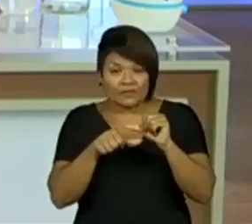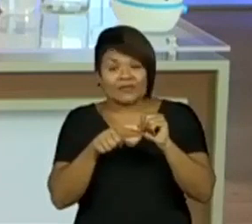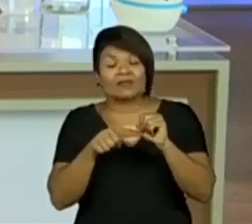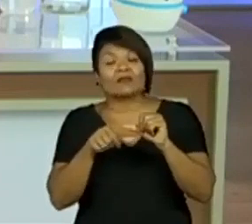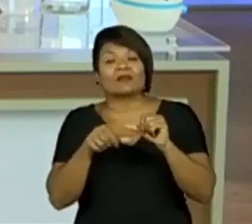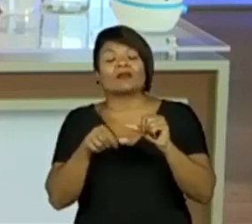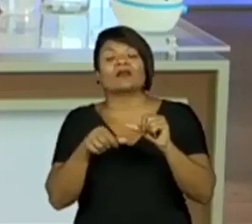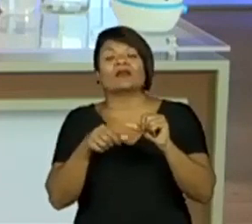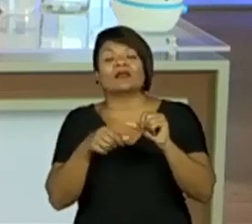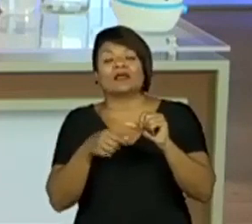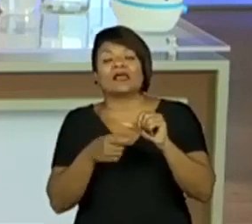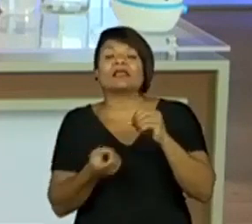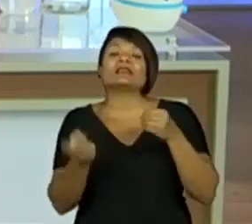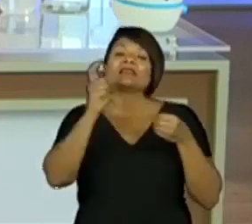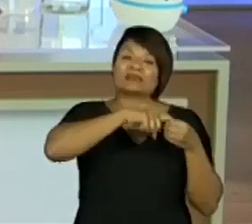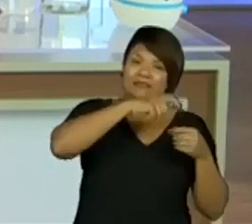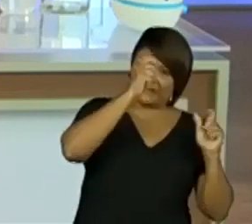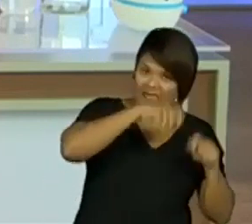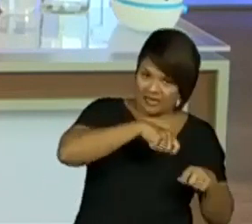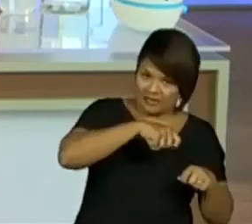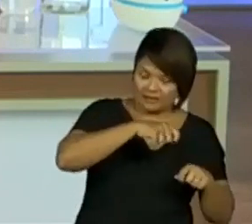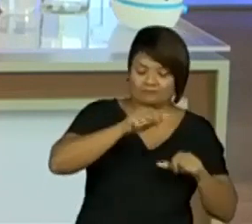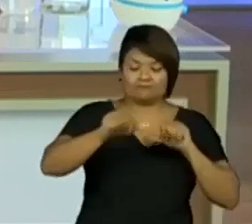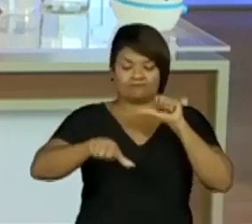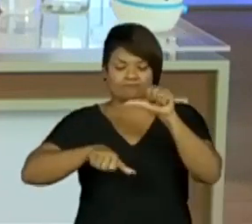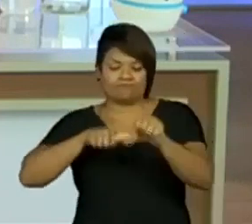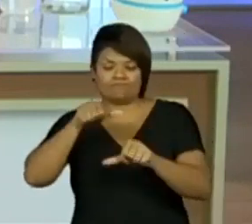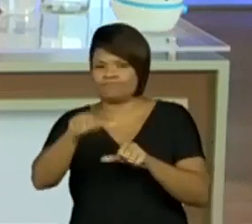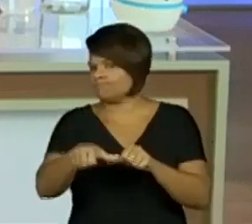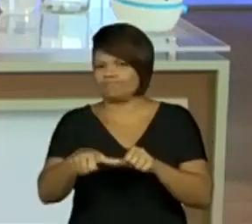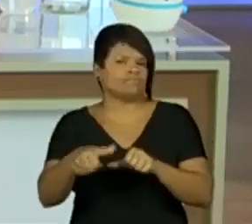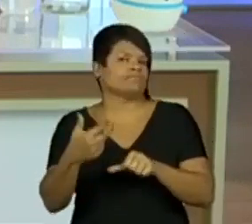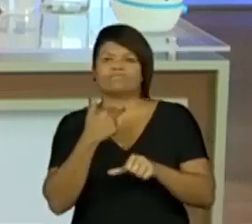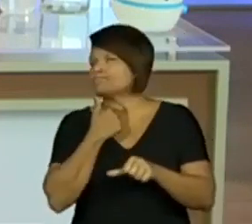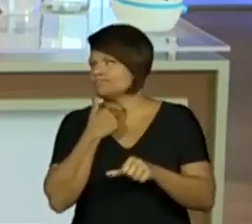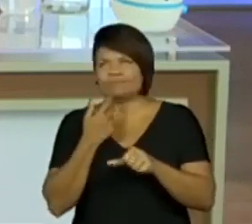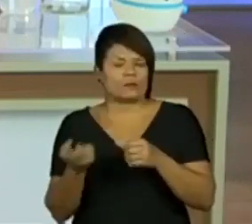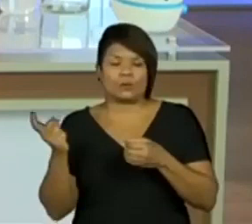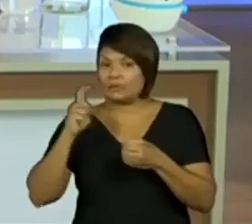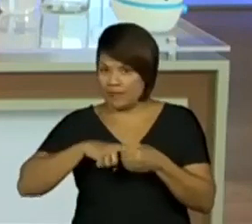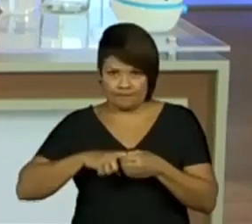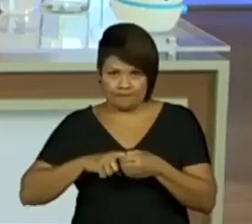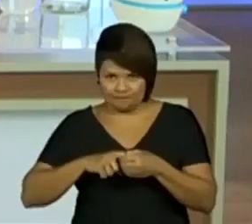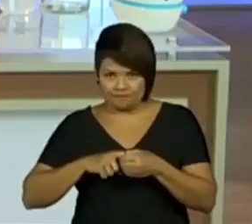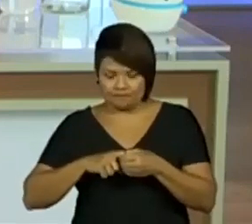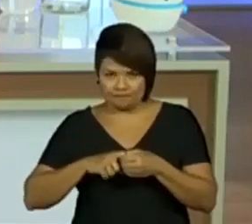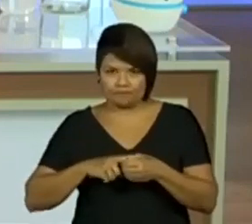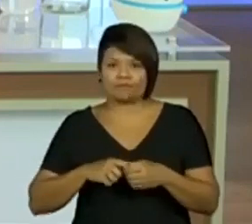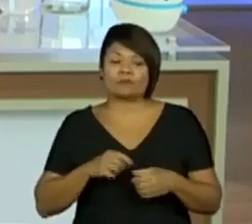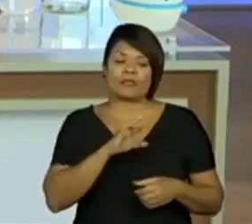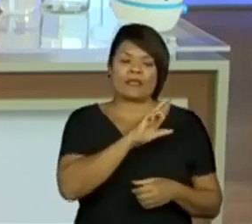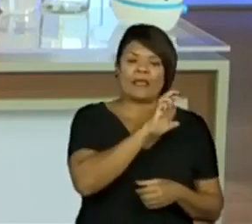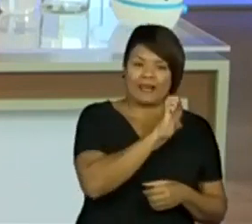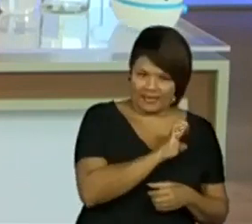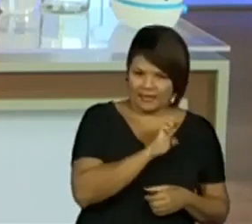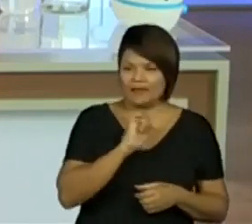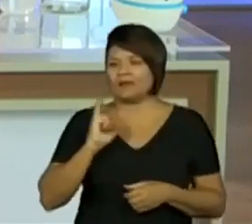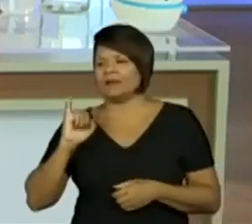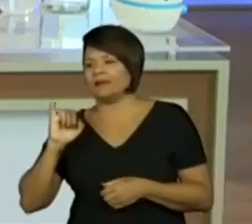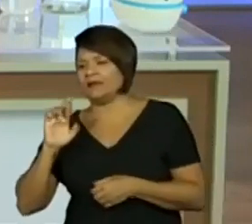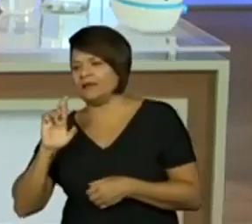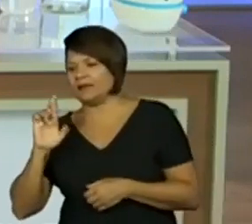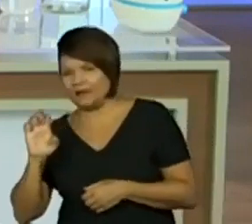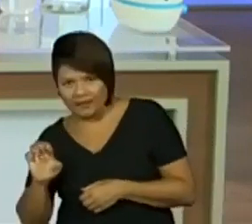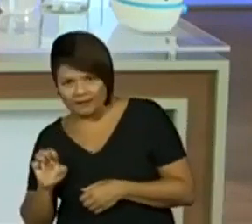reversíveis e transformações irreversíveis são fundamentais para a gente compreender